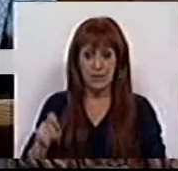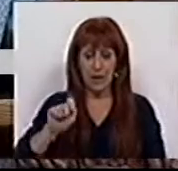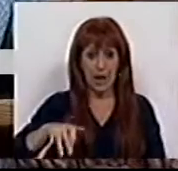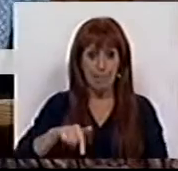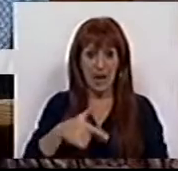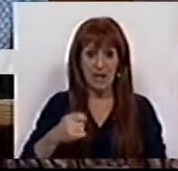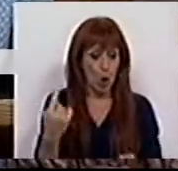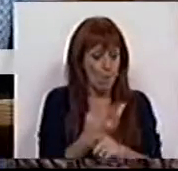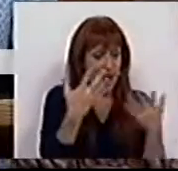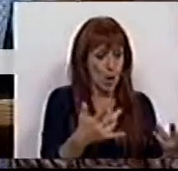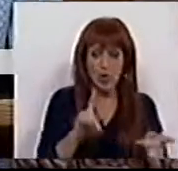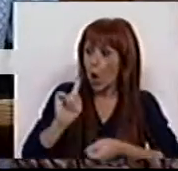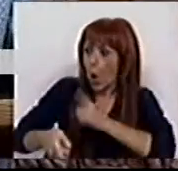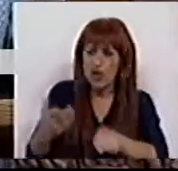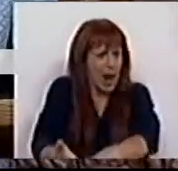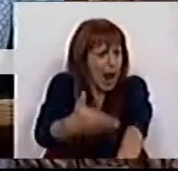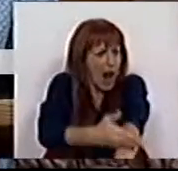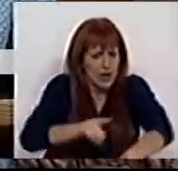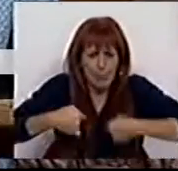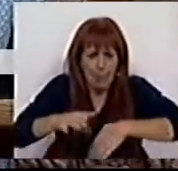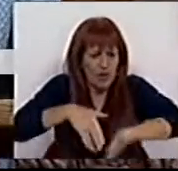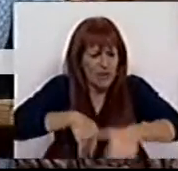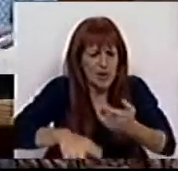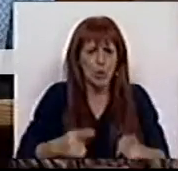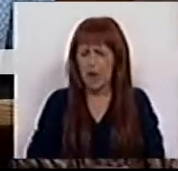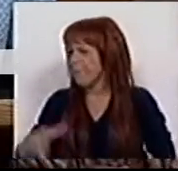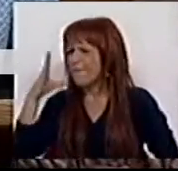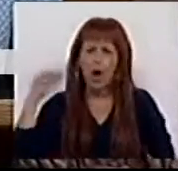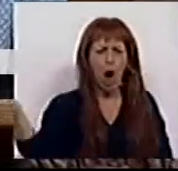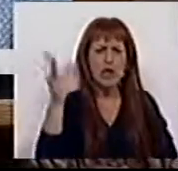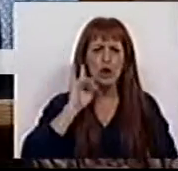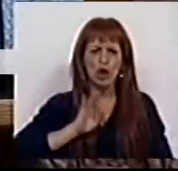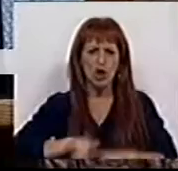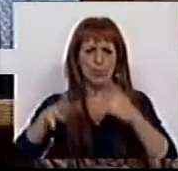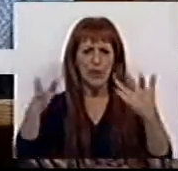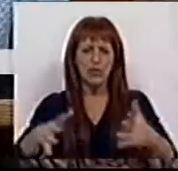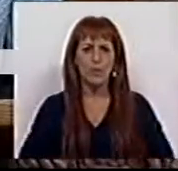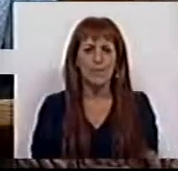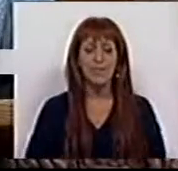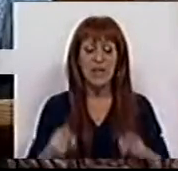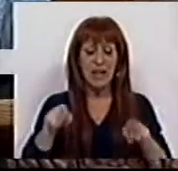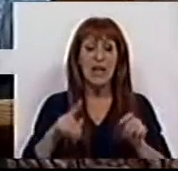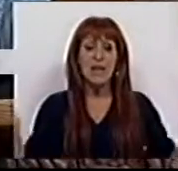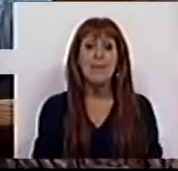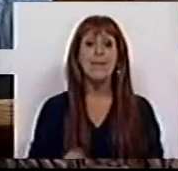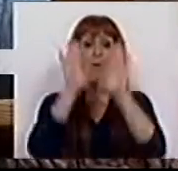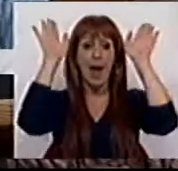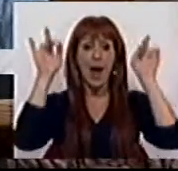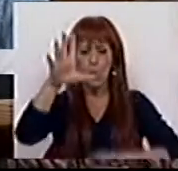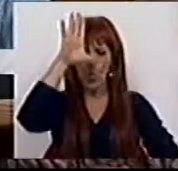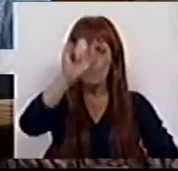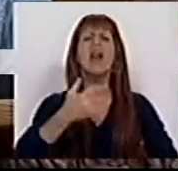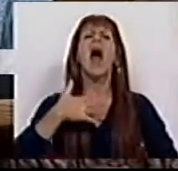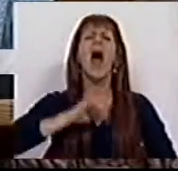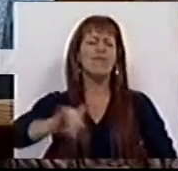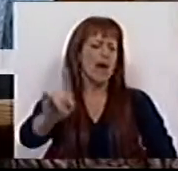EMF compra agora aquilo que antes produzia. É uma vergonha, senhoras e senhores deputados. Fica bem claro, o